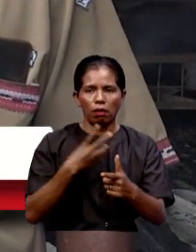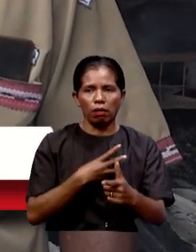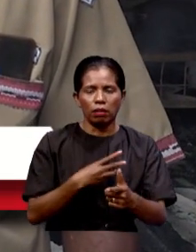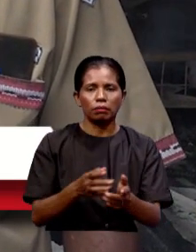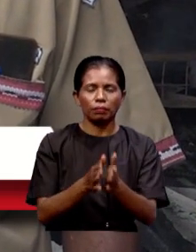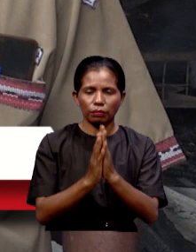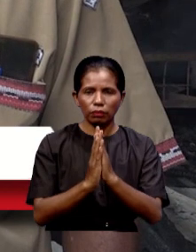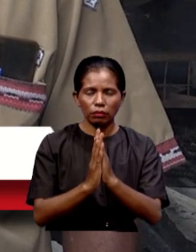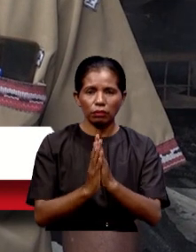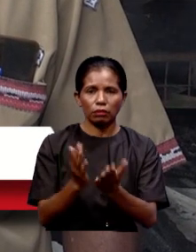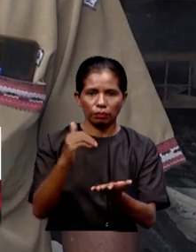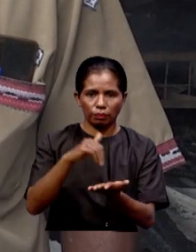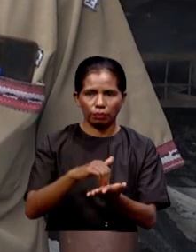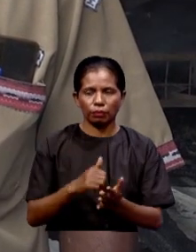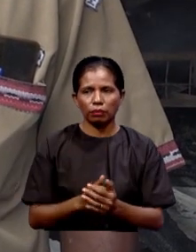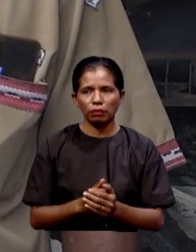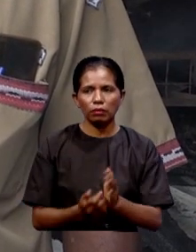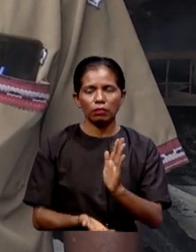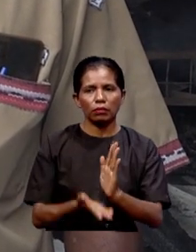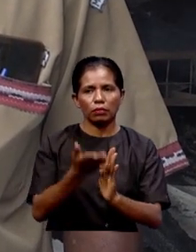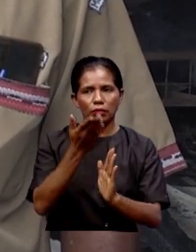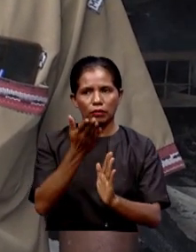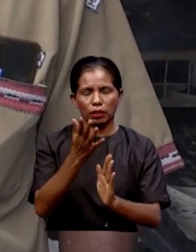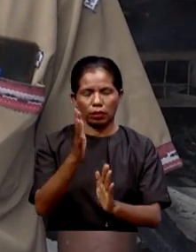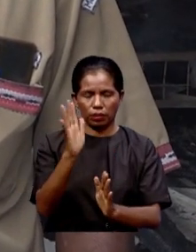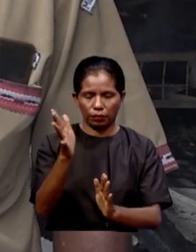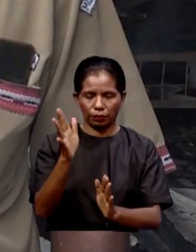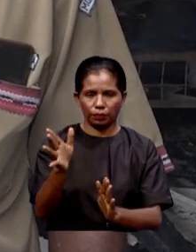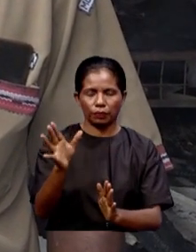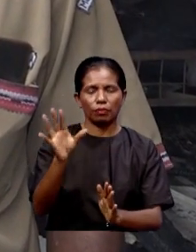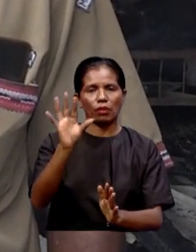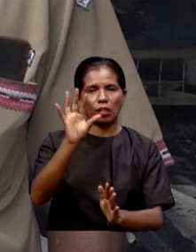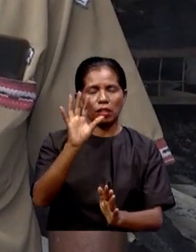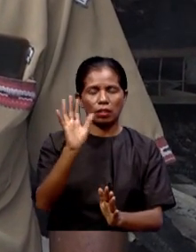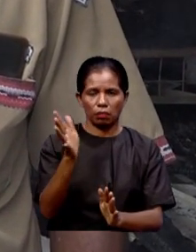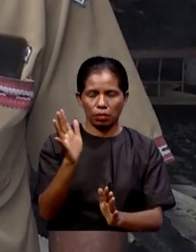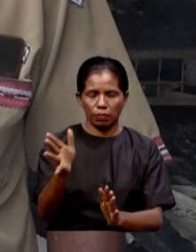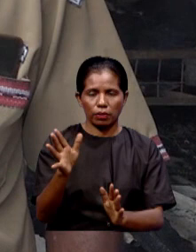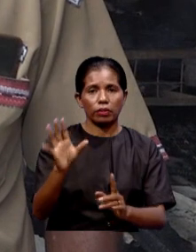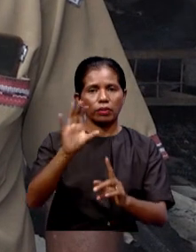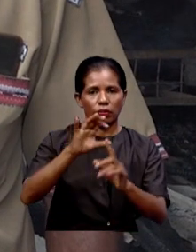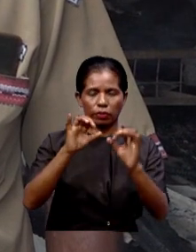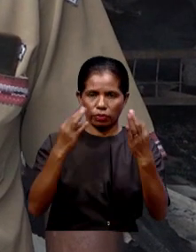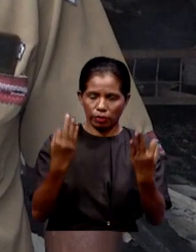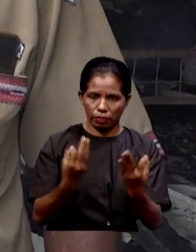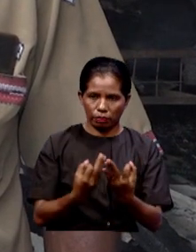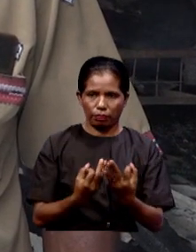hutona sa tia ona ba 50 sefi de famílias e